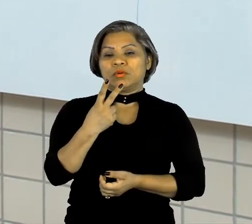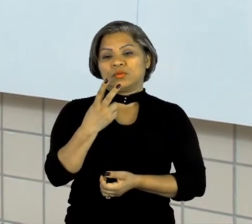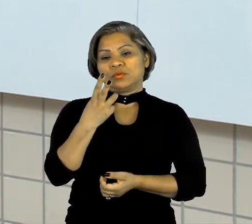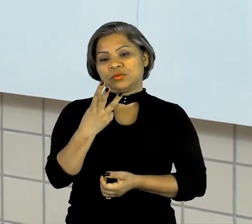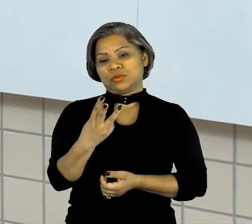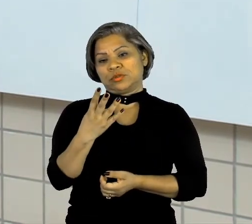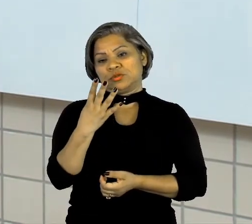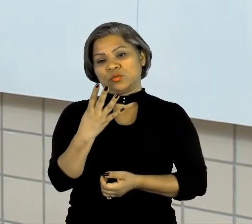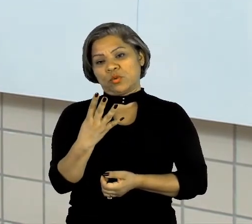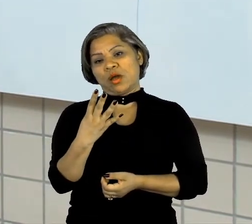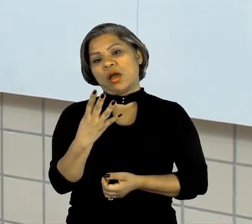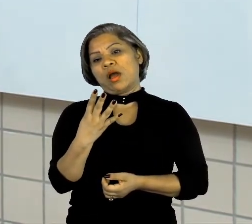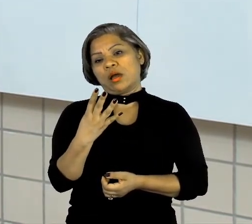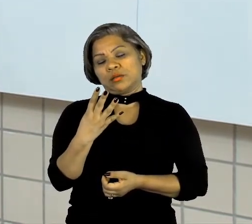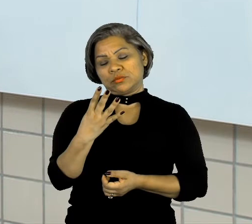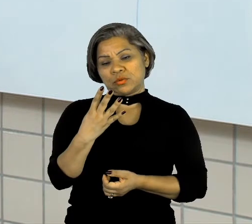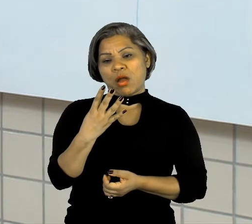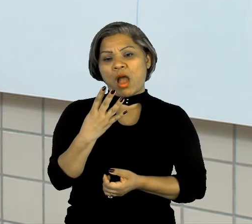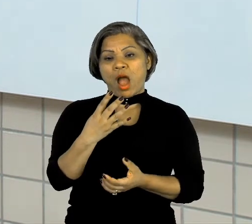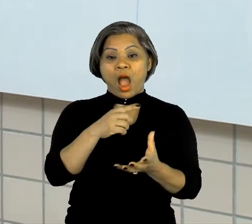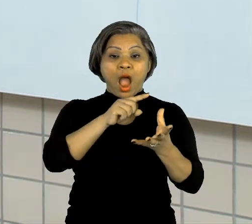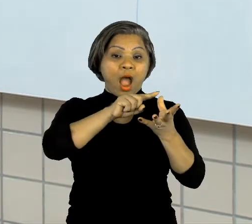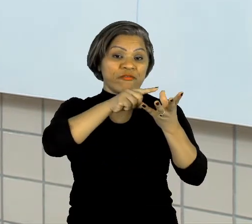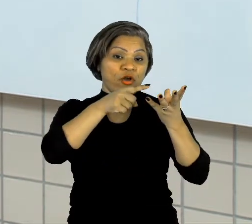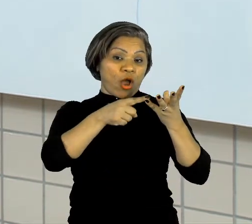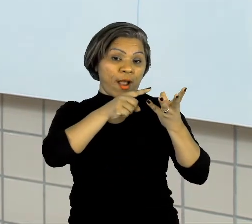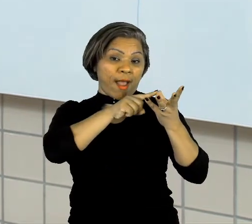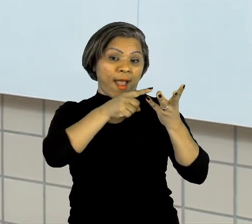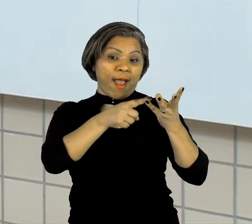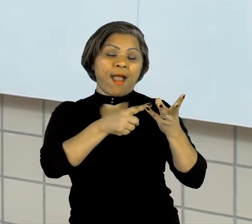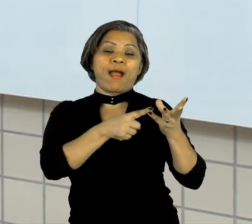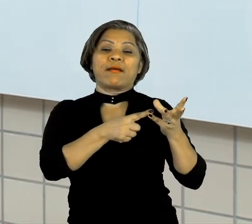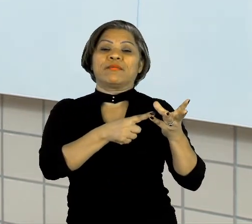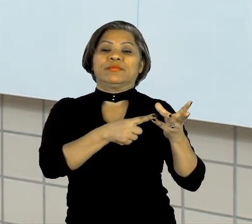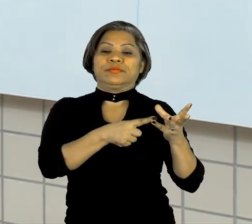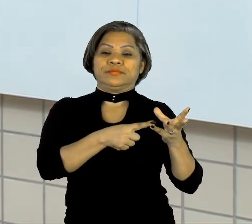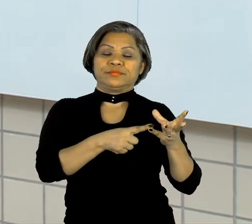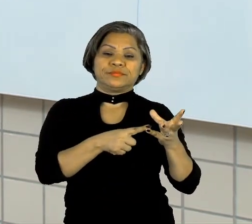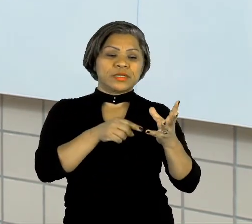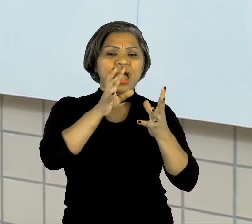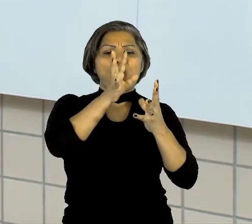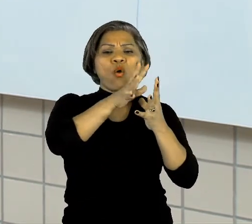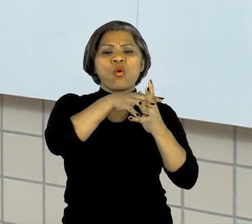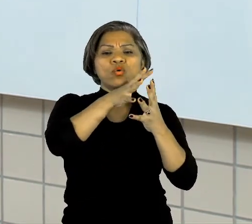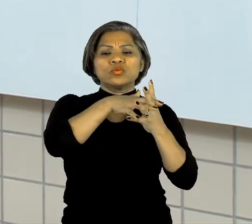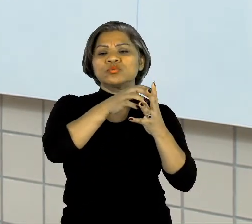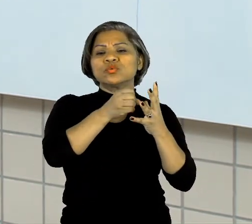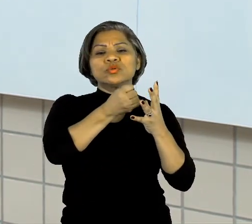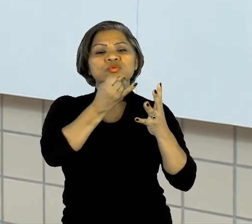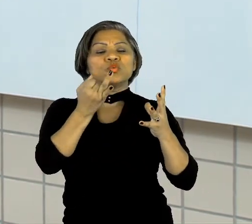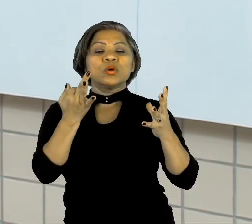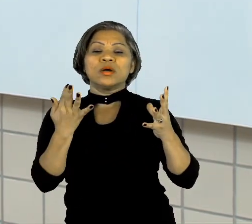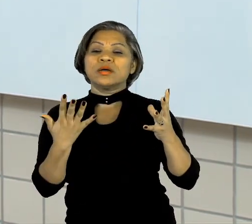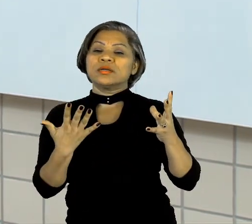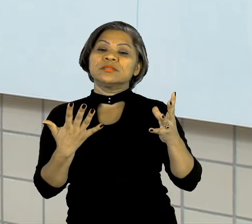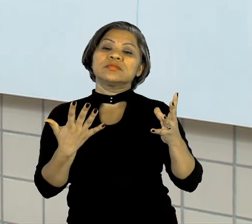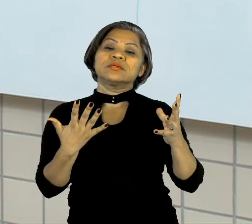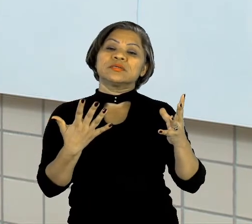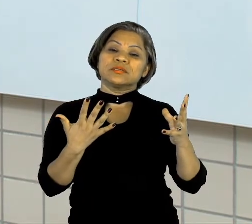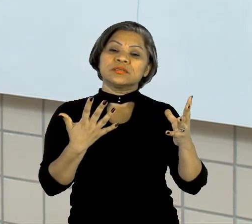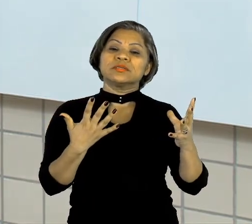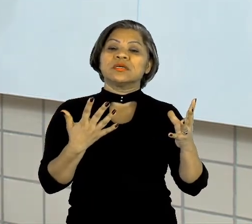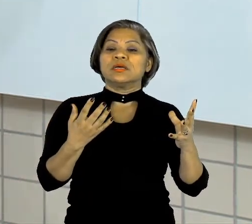4. Vai colocar aqui. Quantas consoantes? 1, 2, 3, 4,